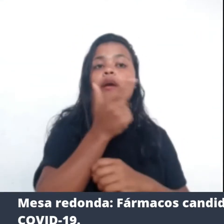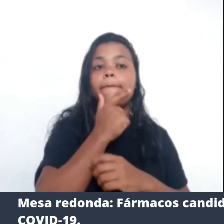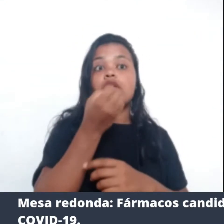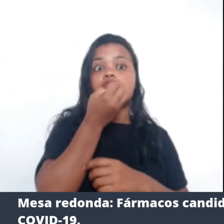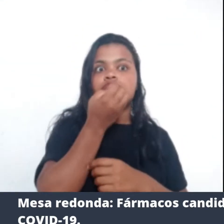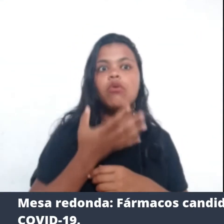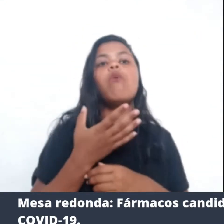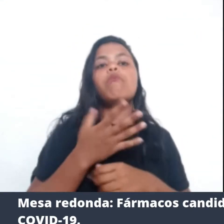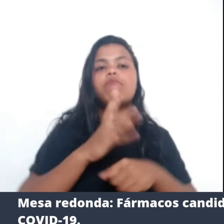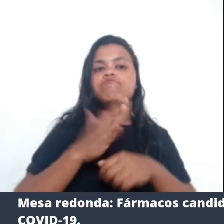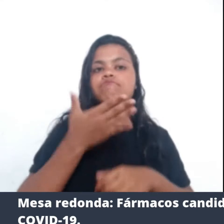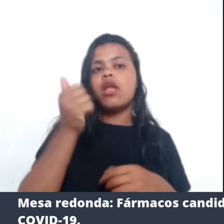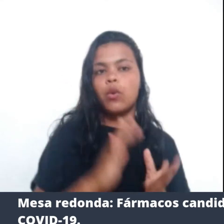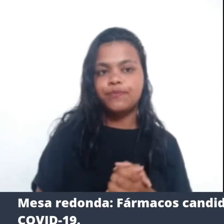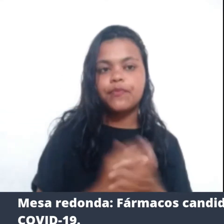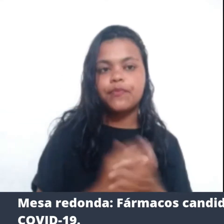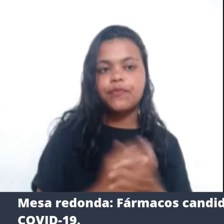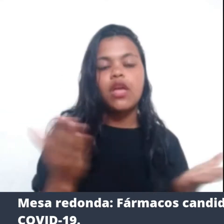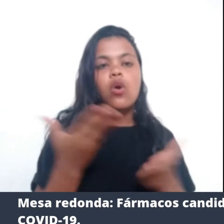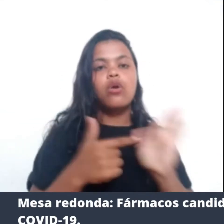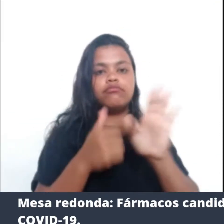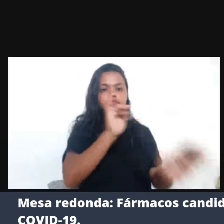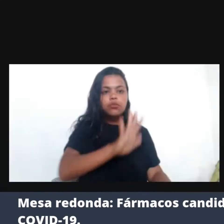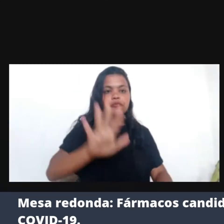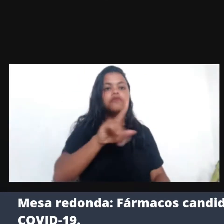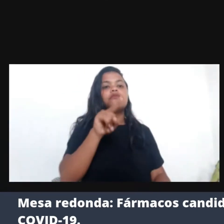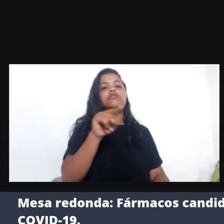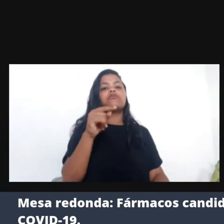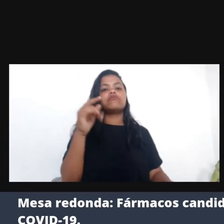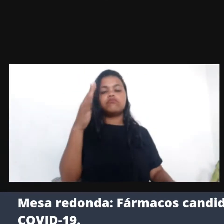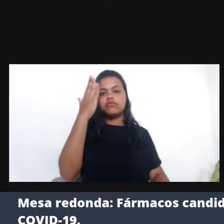apresentação aqui, que vai ficar um pouco mais compreensível.